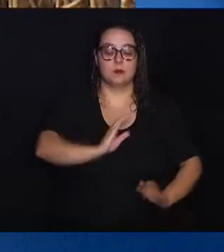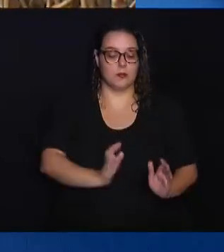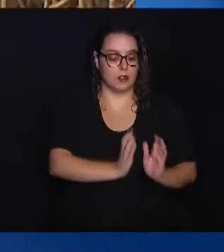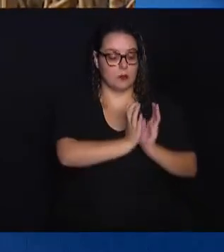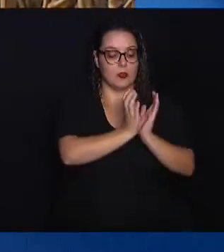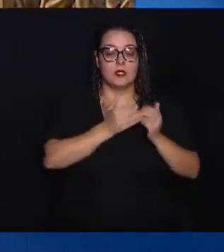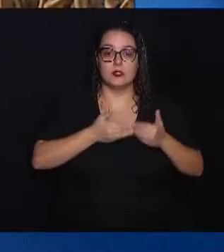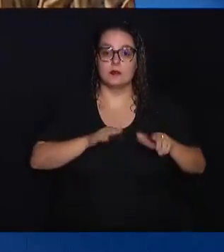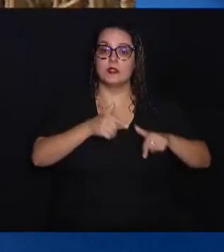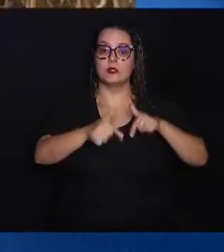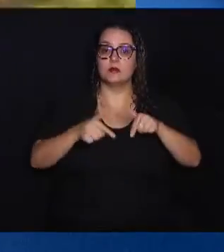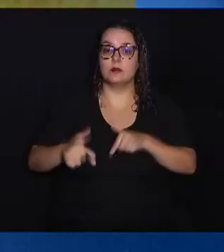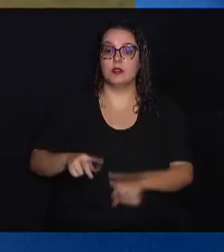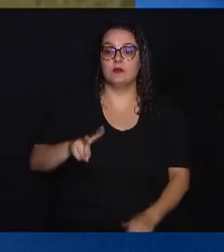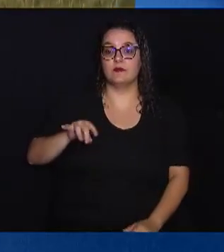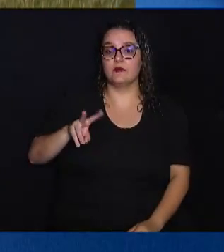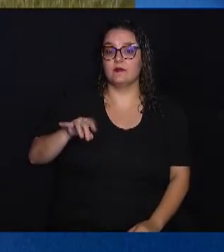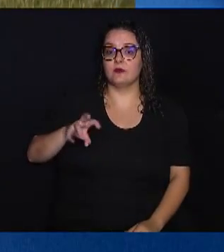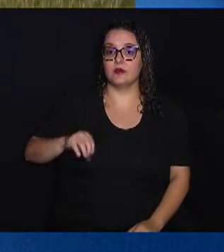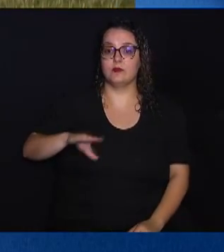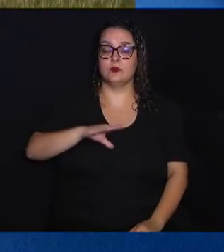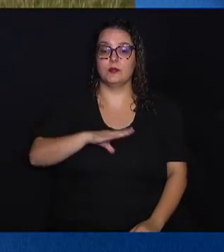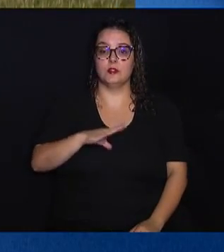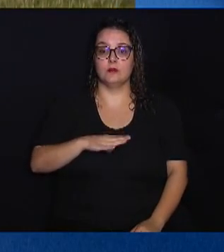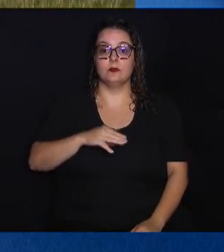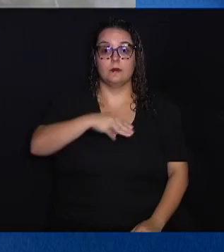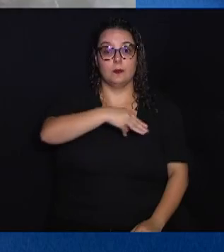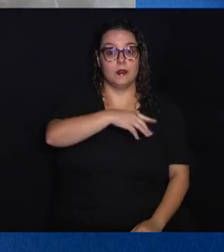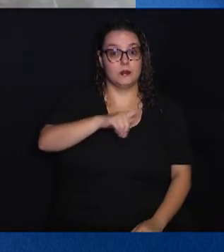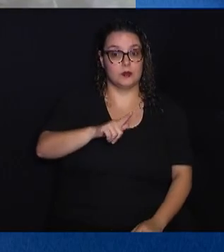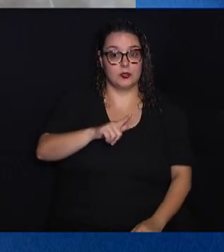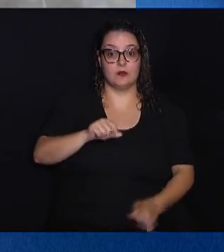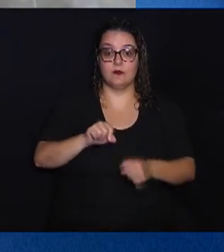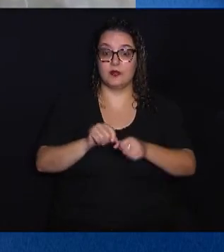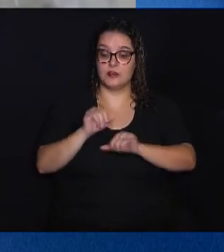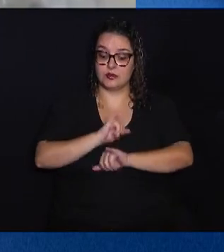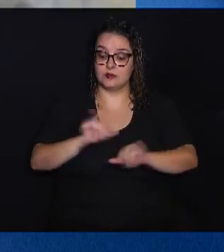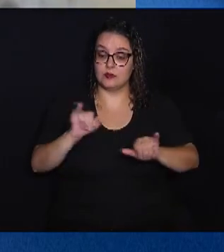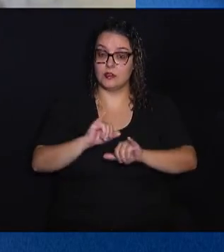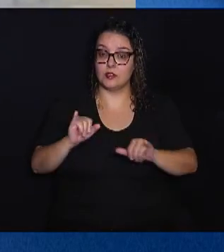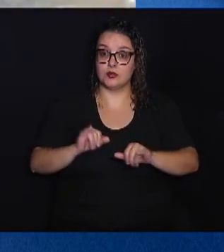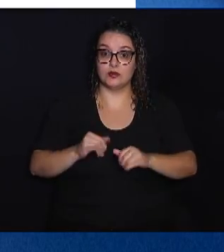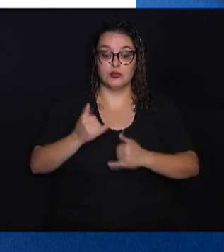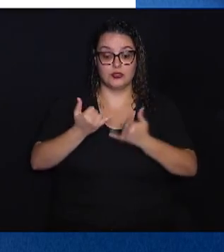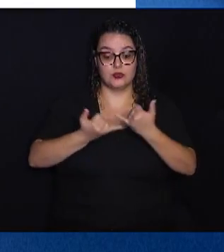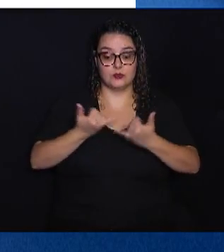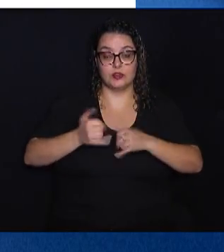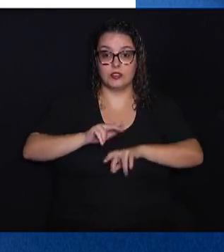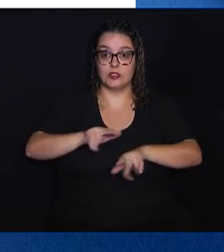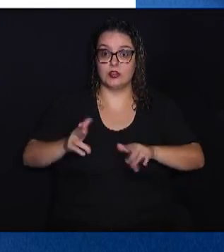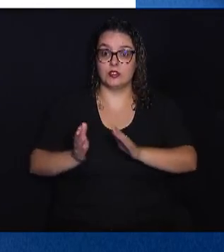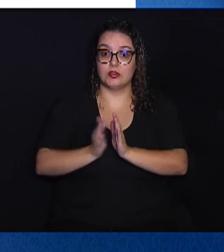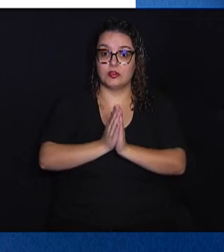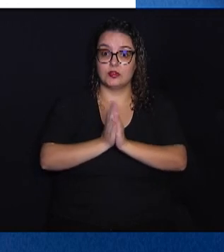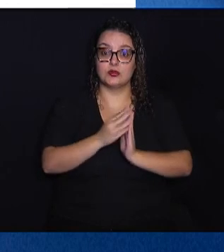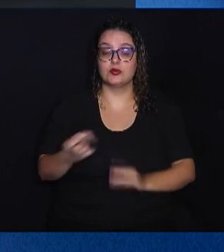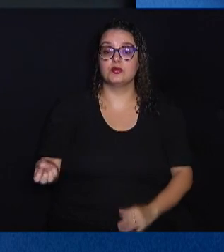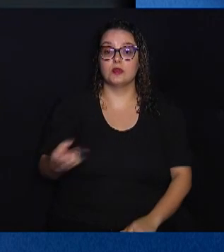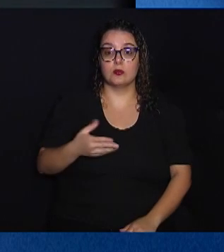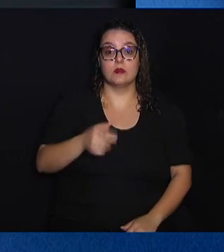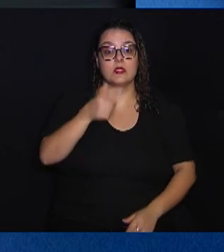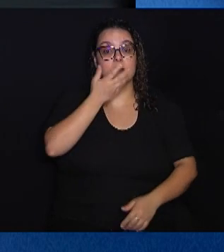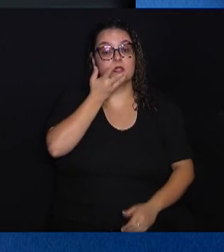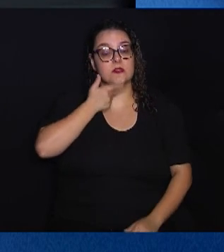Parceria entre Prefeitura e APAE gera empregabilidade em viveiro municipal. Mário Gatti faz campanha de doação